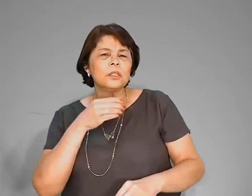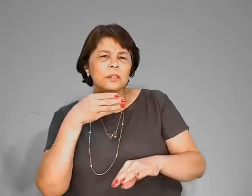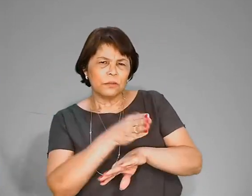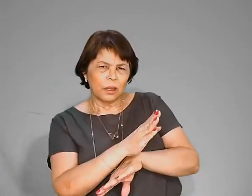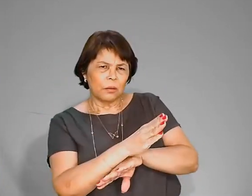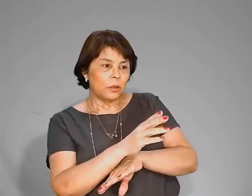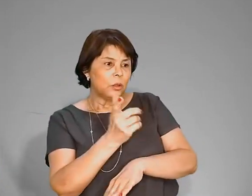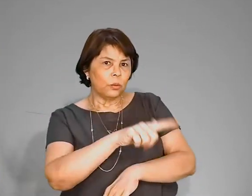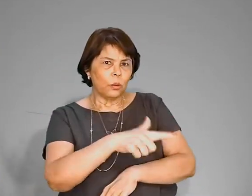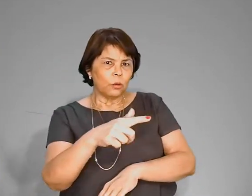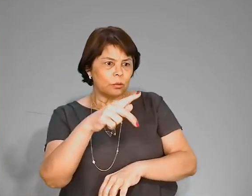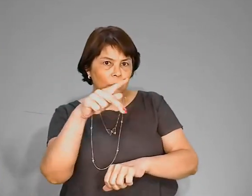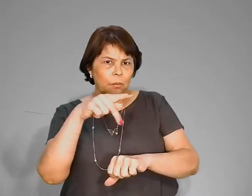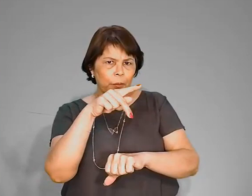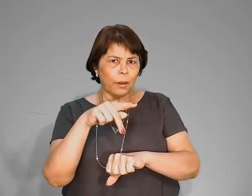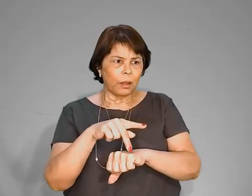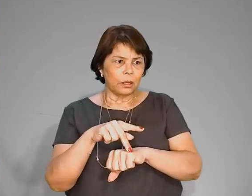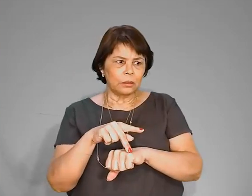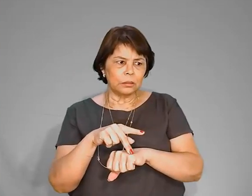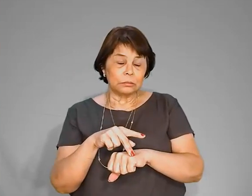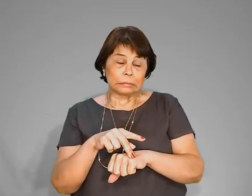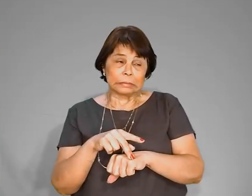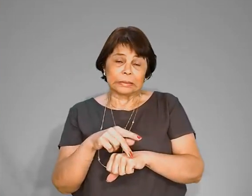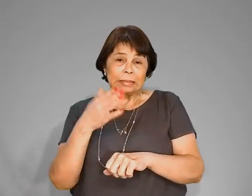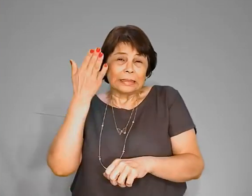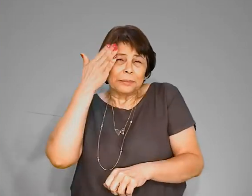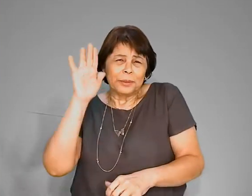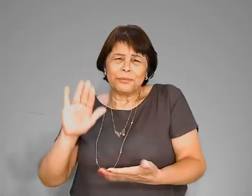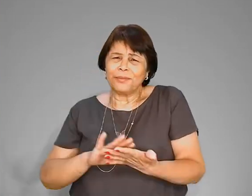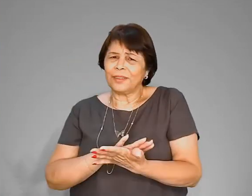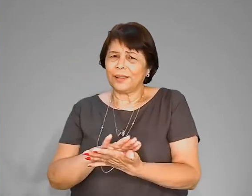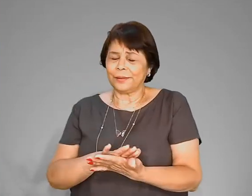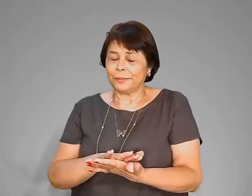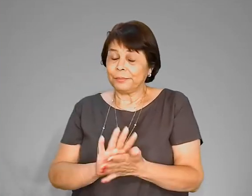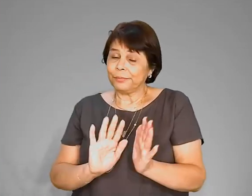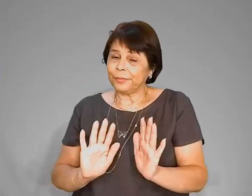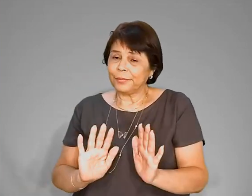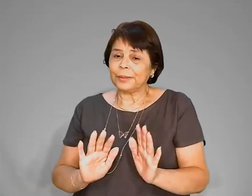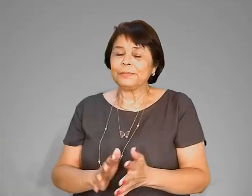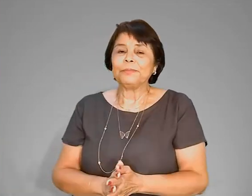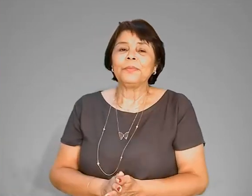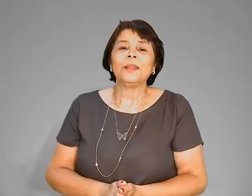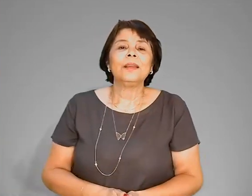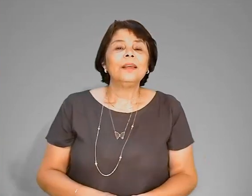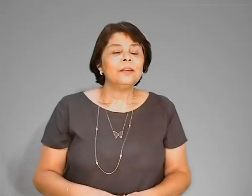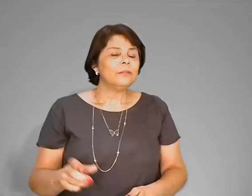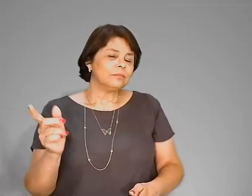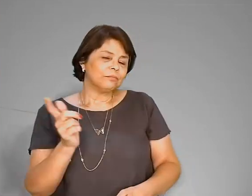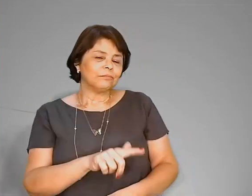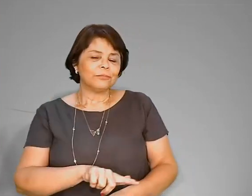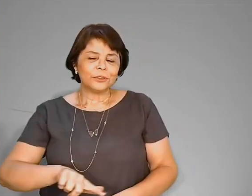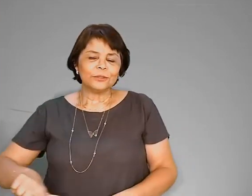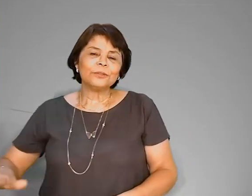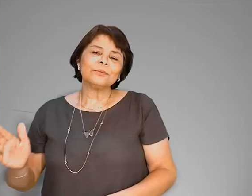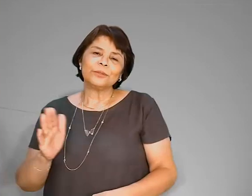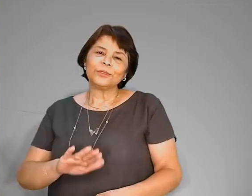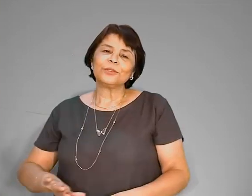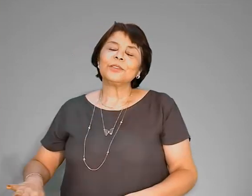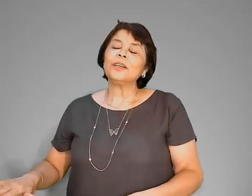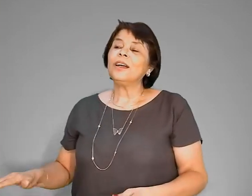de estrangeiros? Assim já não sois estrangeiros, nem peregrinos.